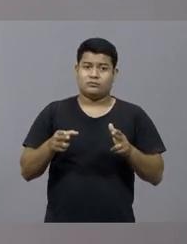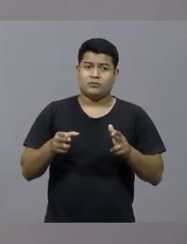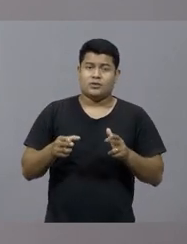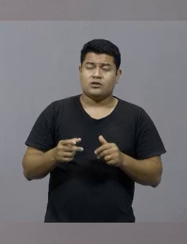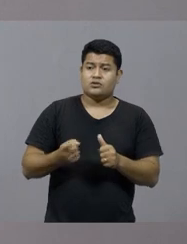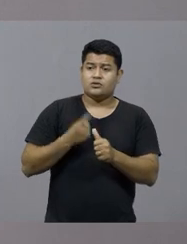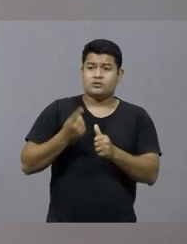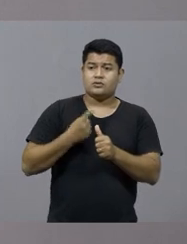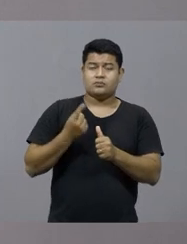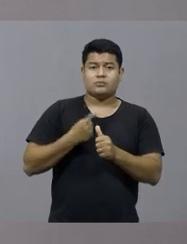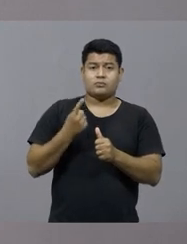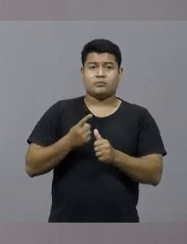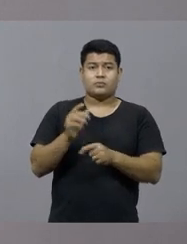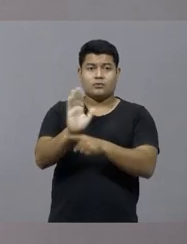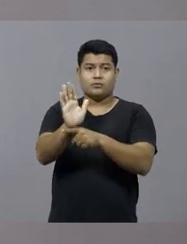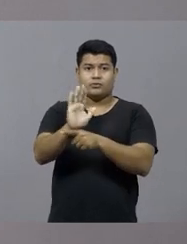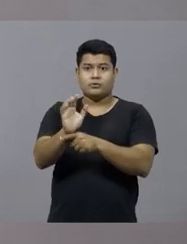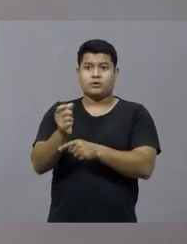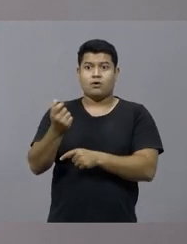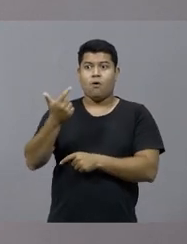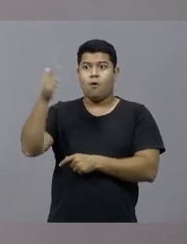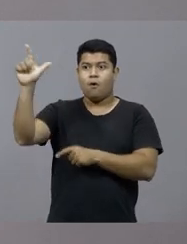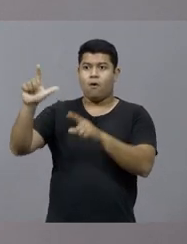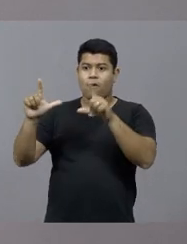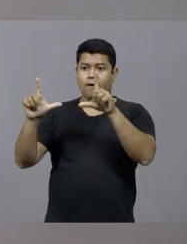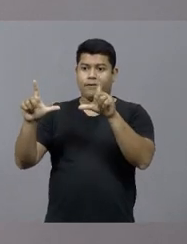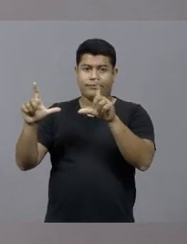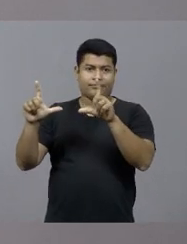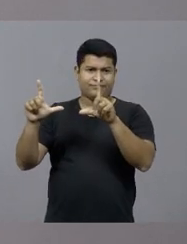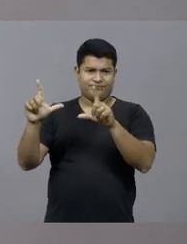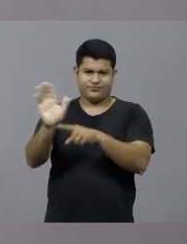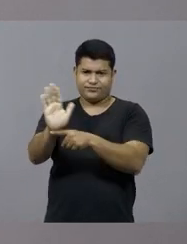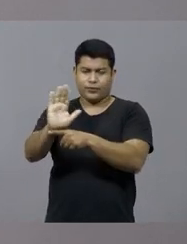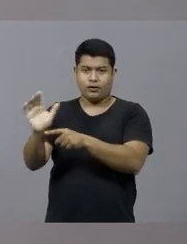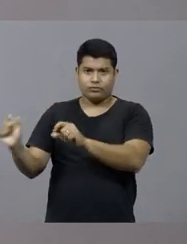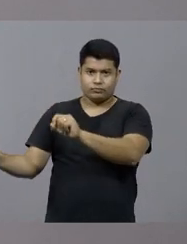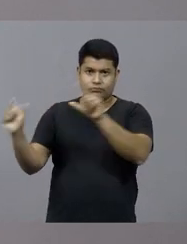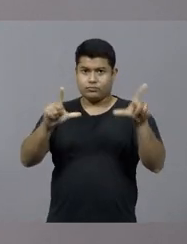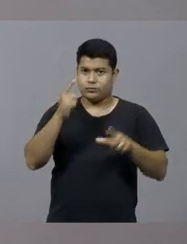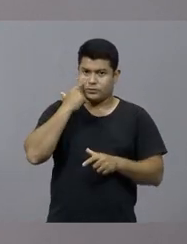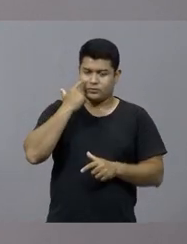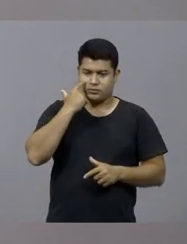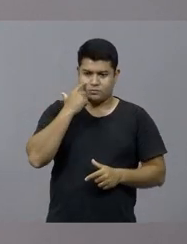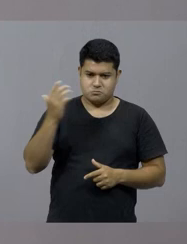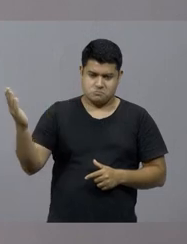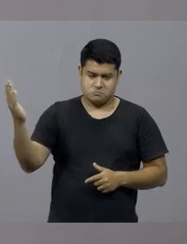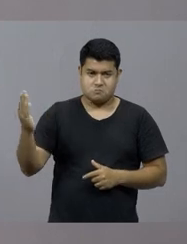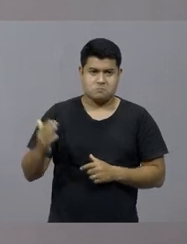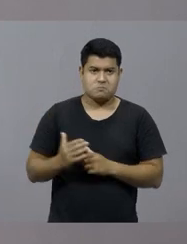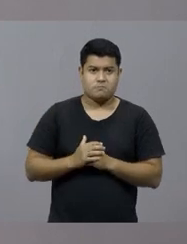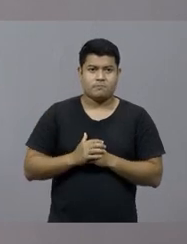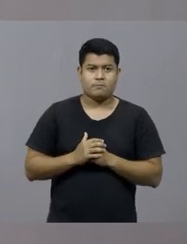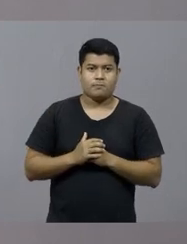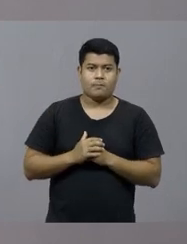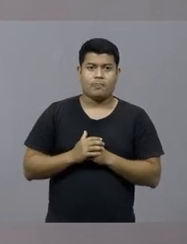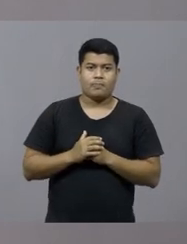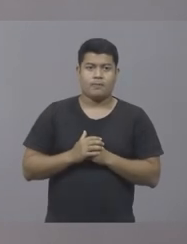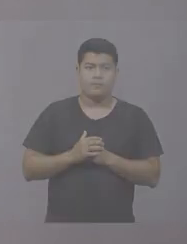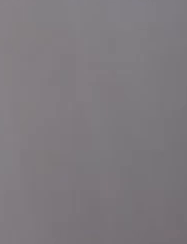vídeo, eu fiz um recorte de outros trechos para encerrar o meu pronunciamento com mais um pedacinho de quem é